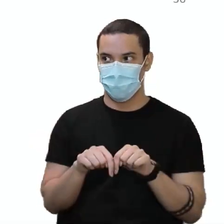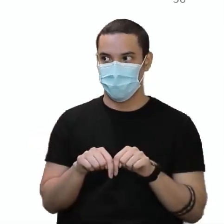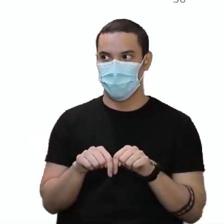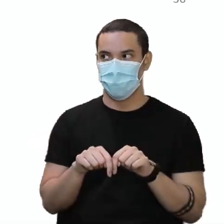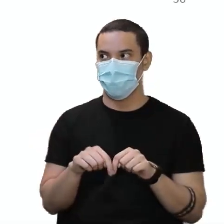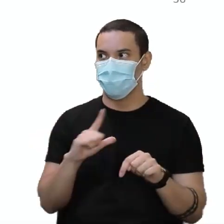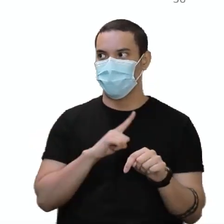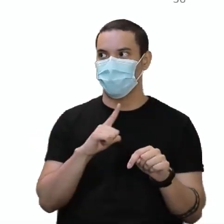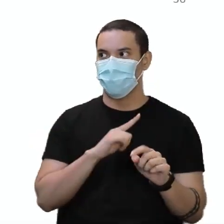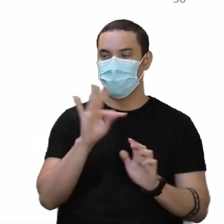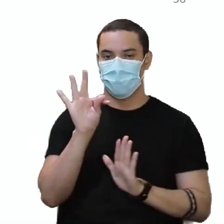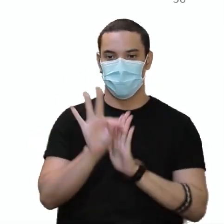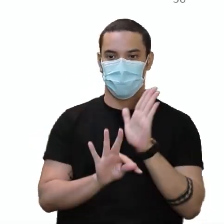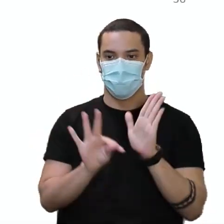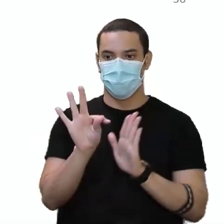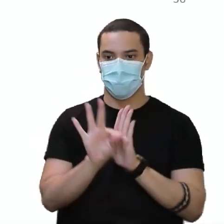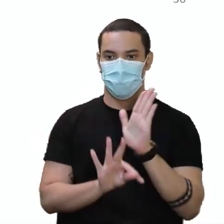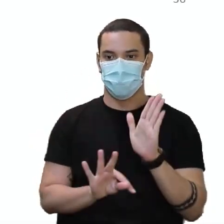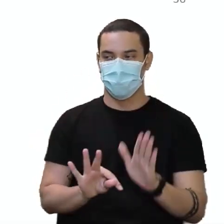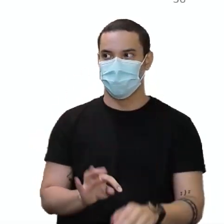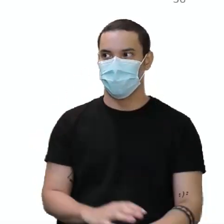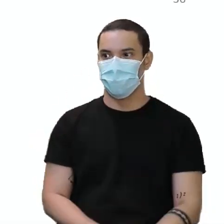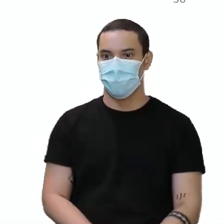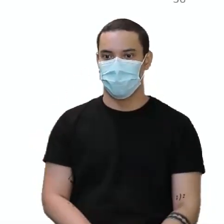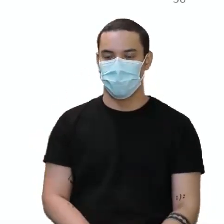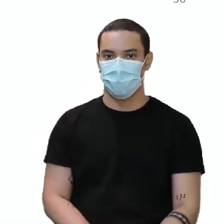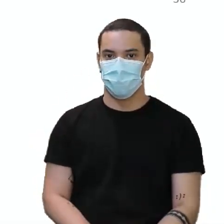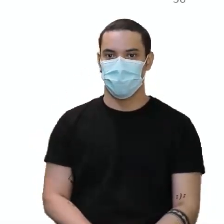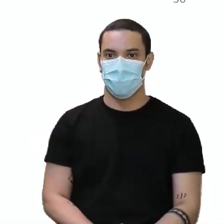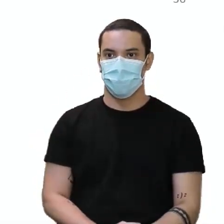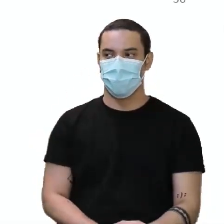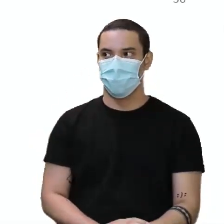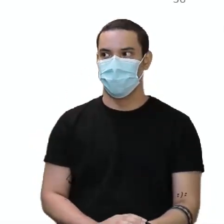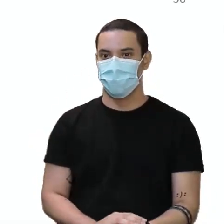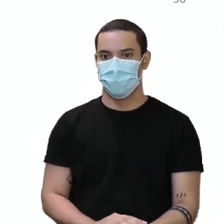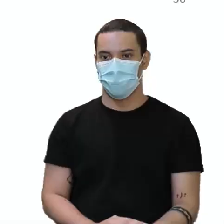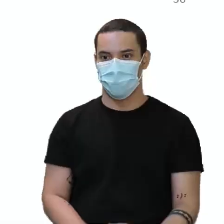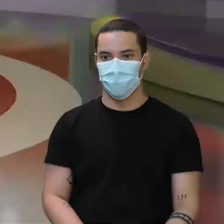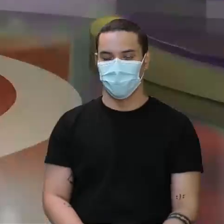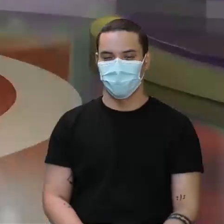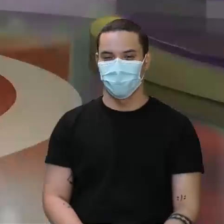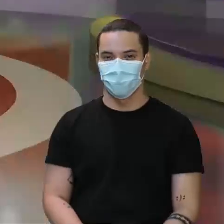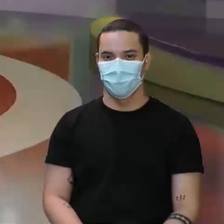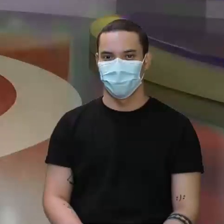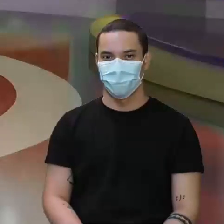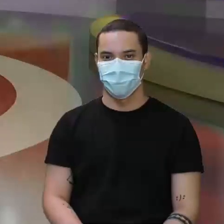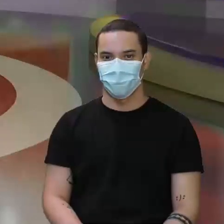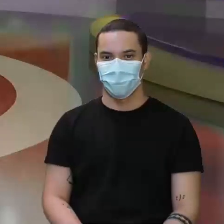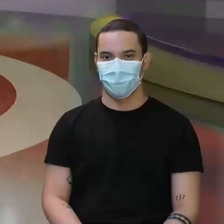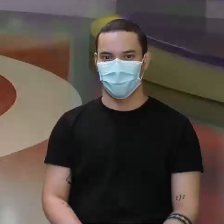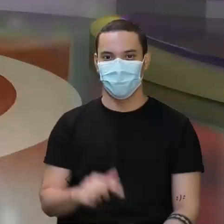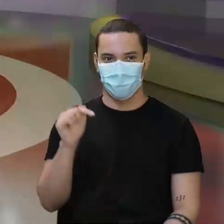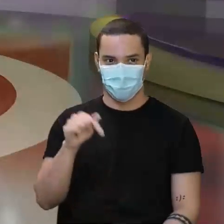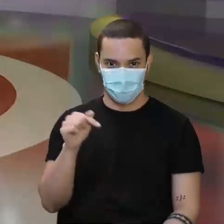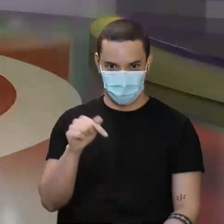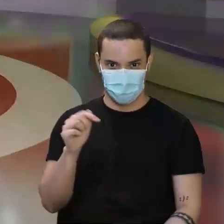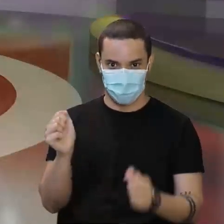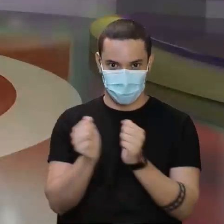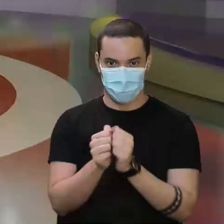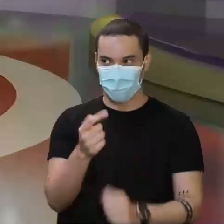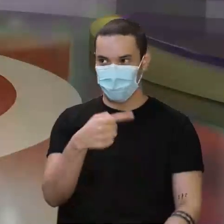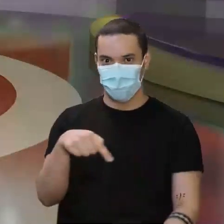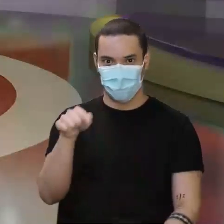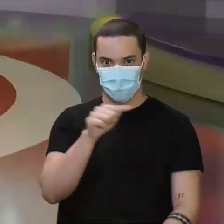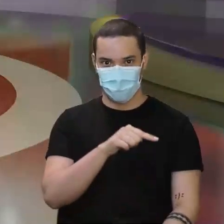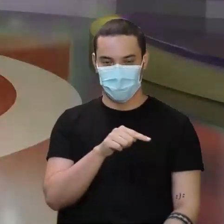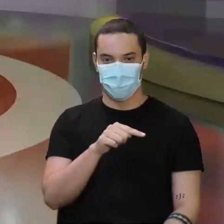dois textos. Dois textos. Vem aqui pra mim, né, pra câmera, vem. Eu tô aqui, eu tô aqui. Tava um